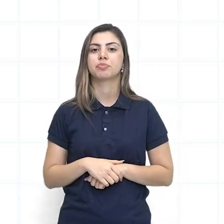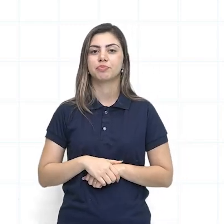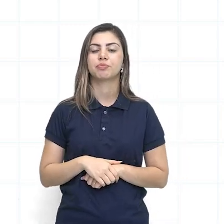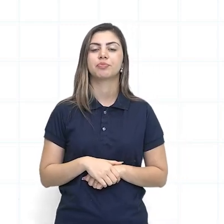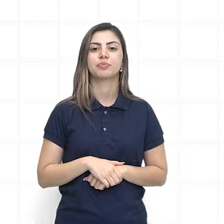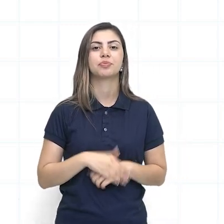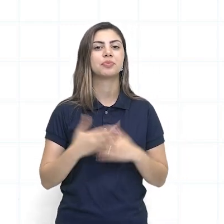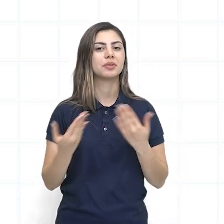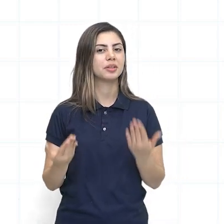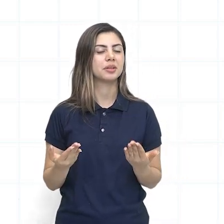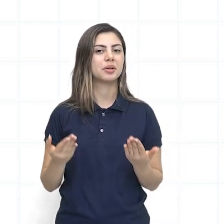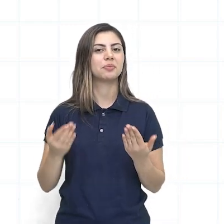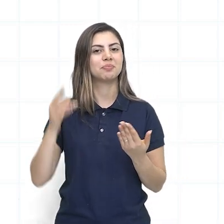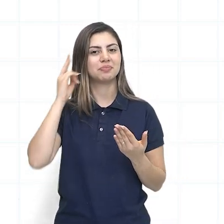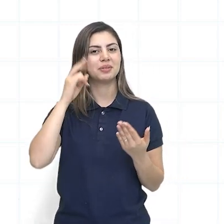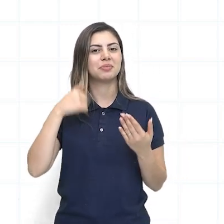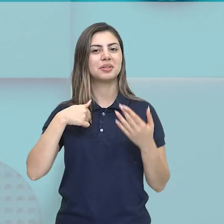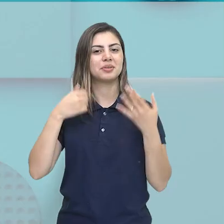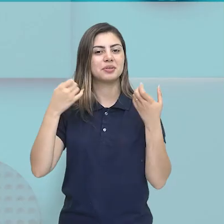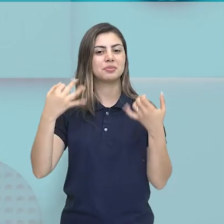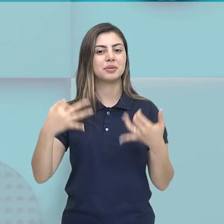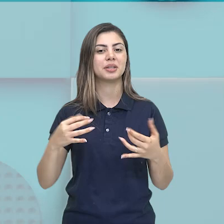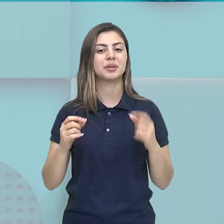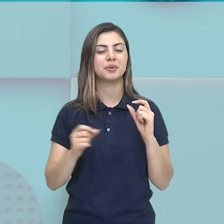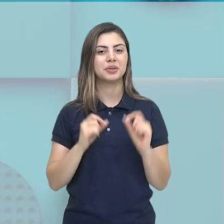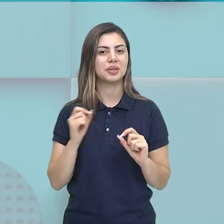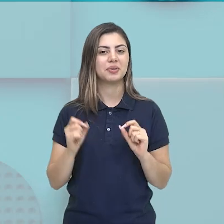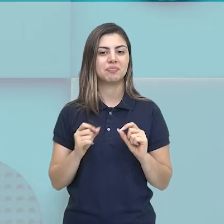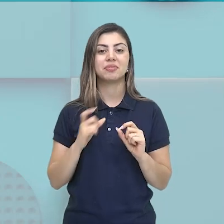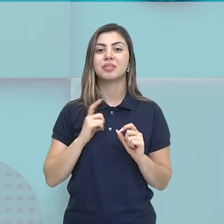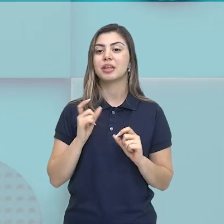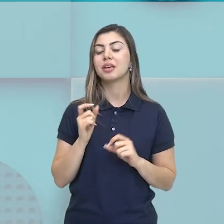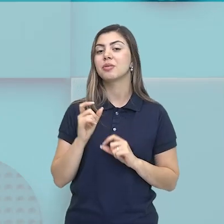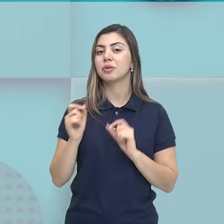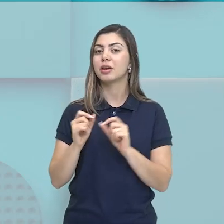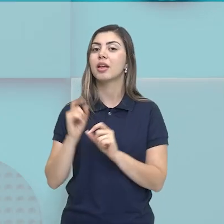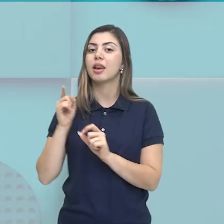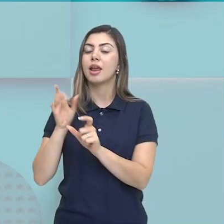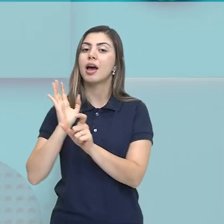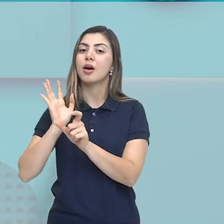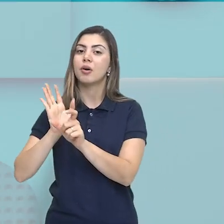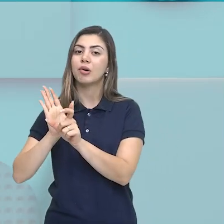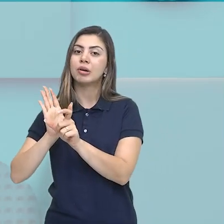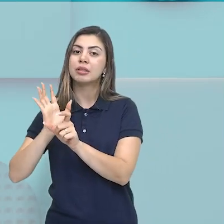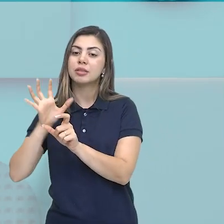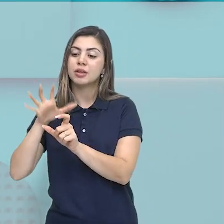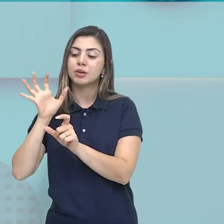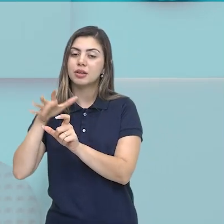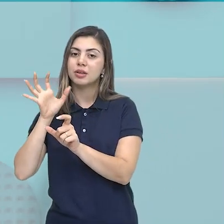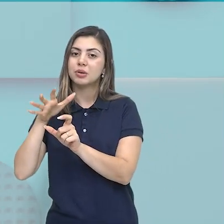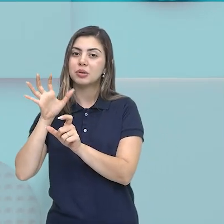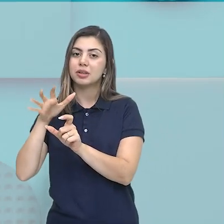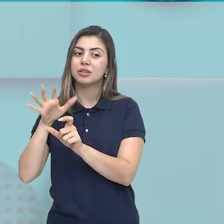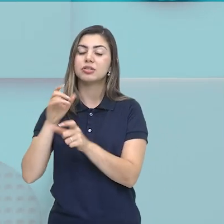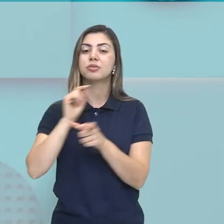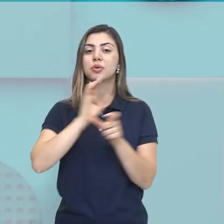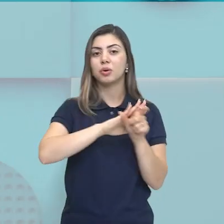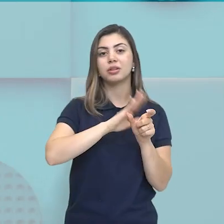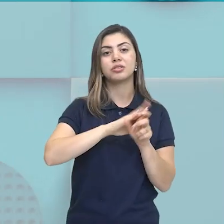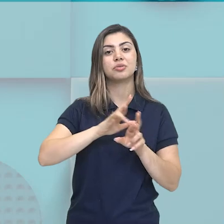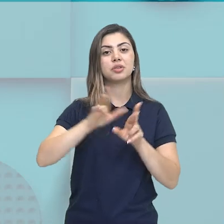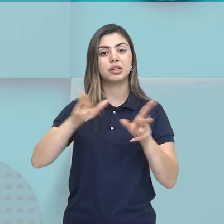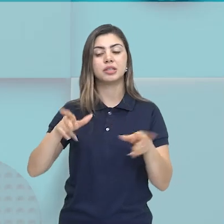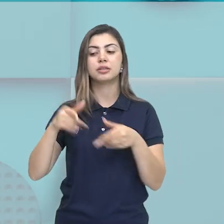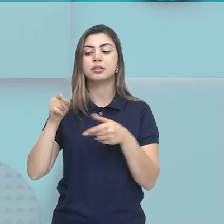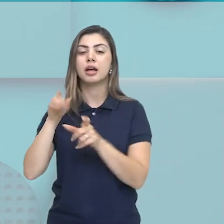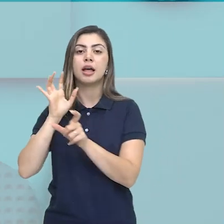Então, como eu falei para vocês, a diferença de um do outro é que no denotativo, né, a